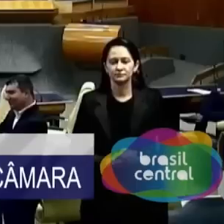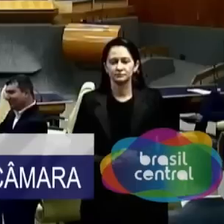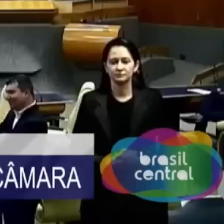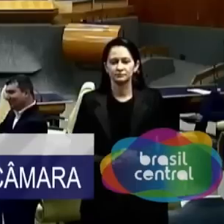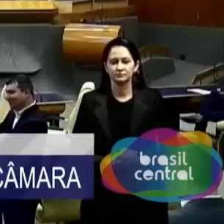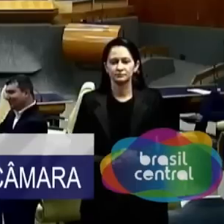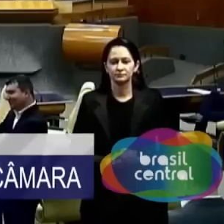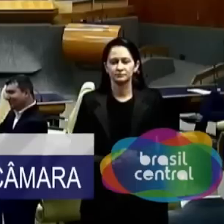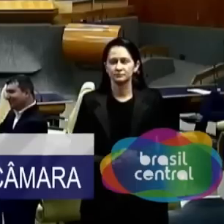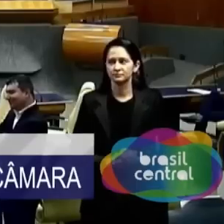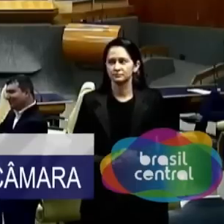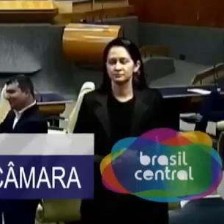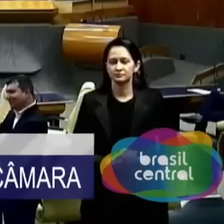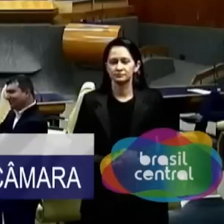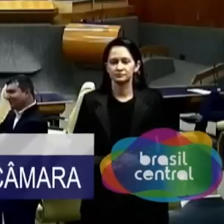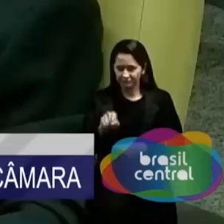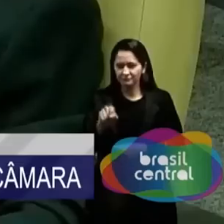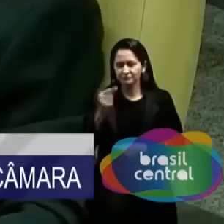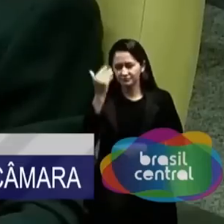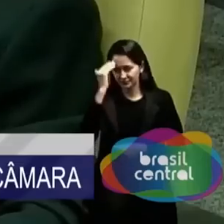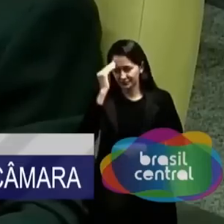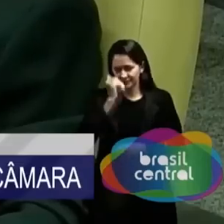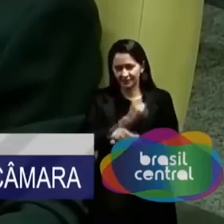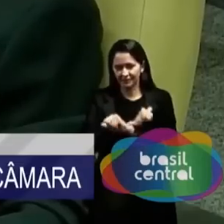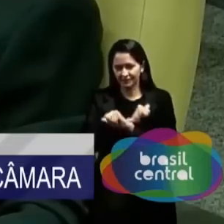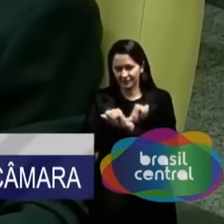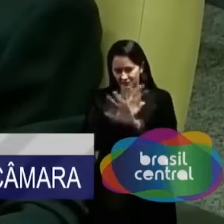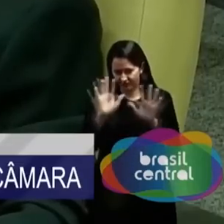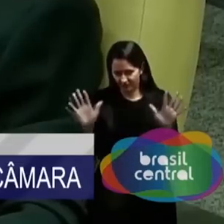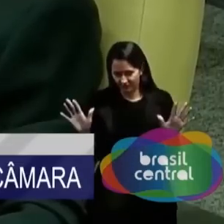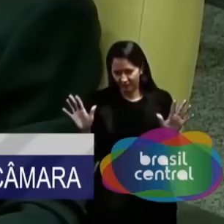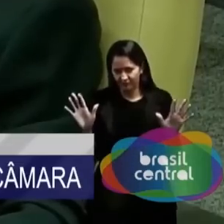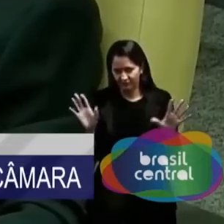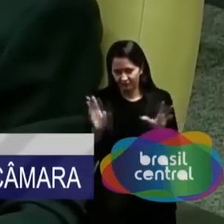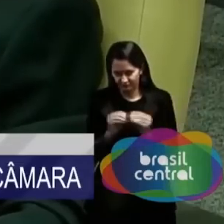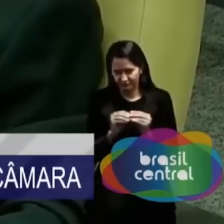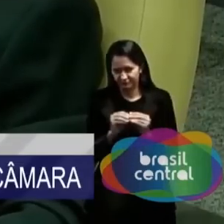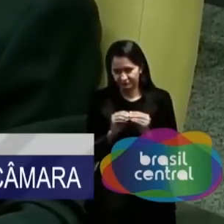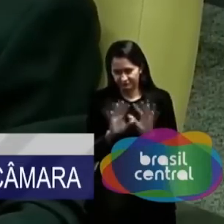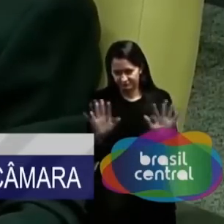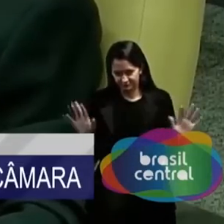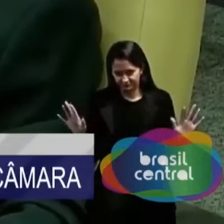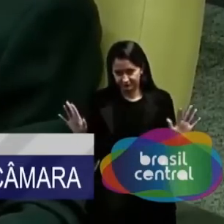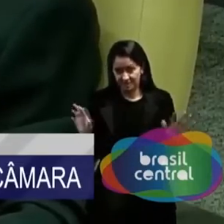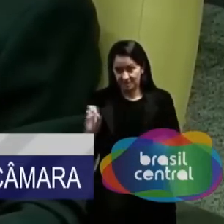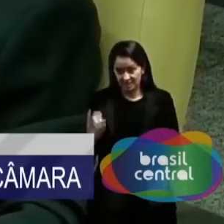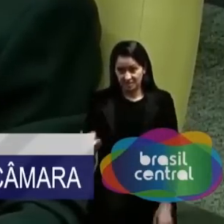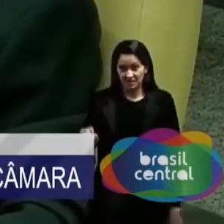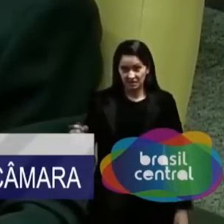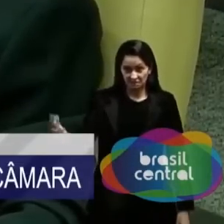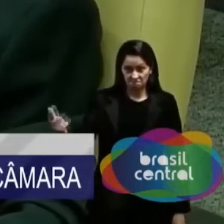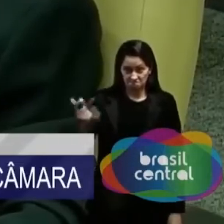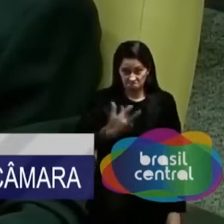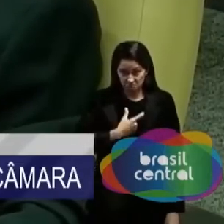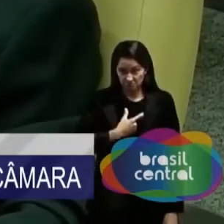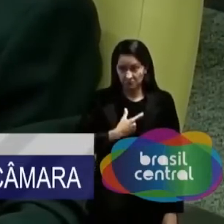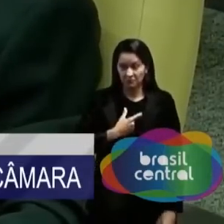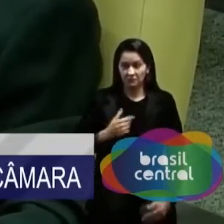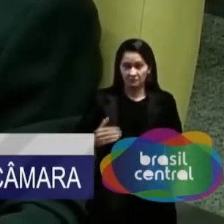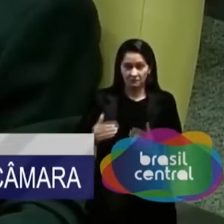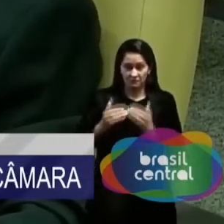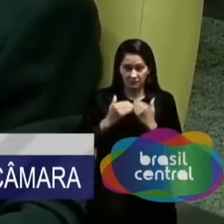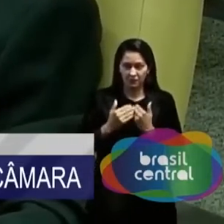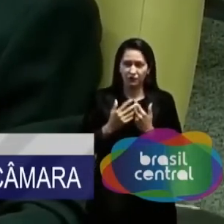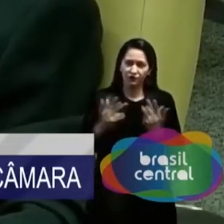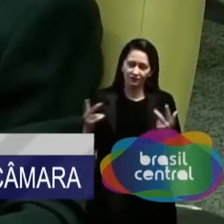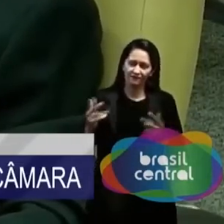novo. Ele continuou as ameaças. Pra quem sabe ler, um pingo é letra. Vem pra cima de mim que vai voltar do